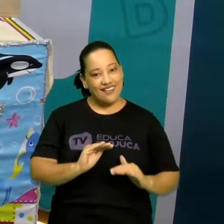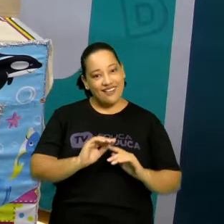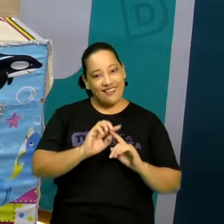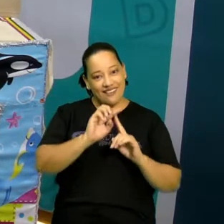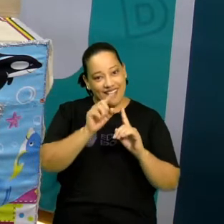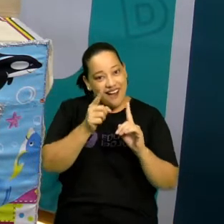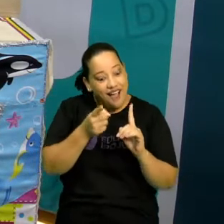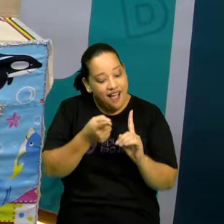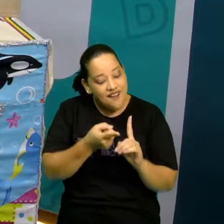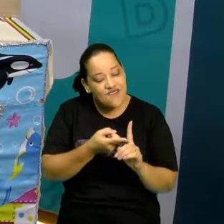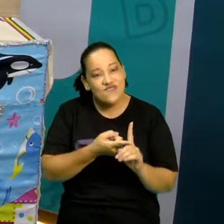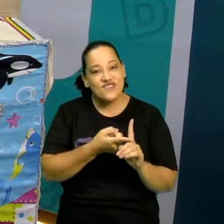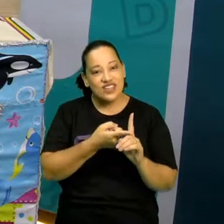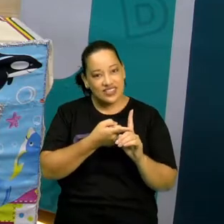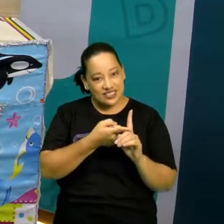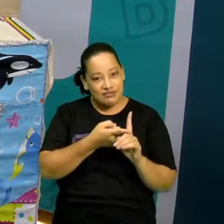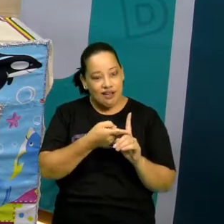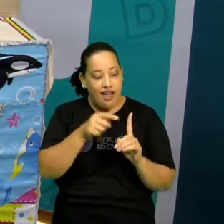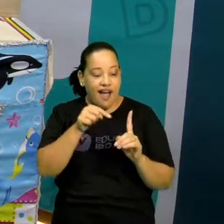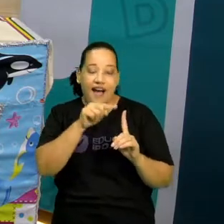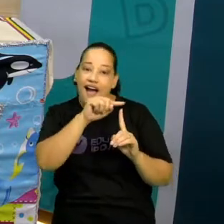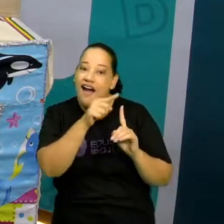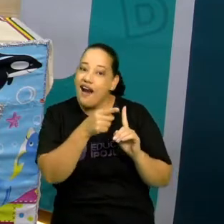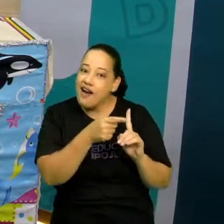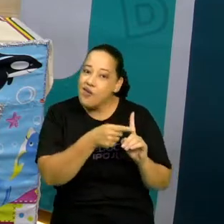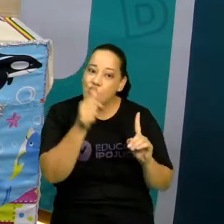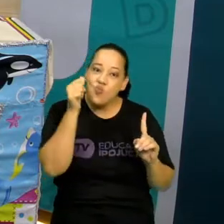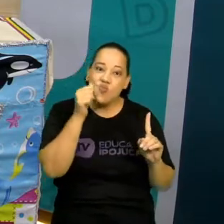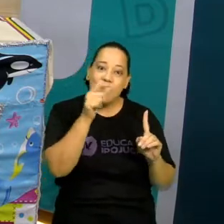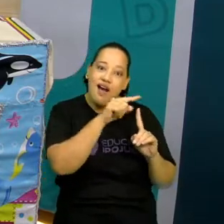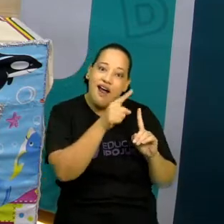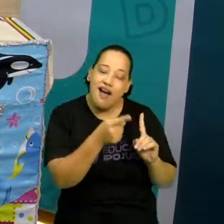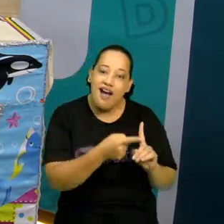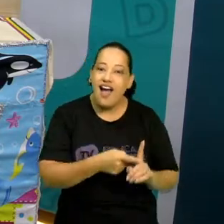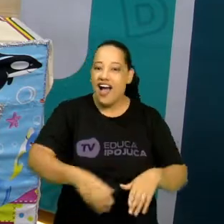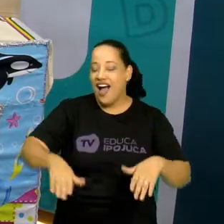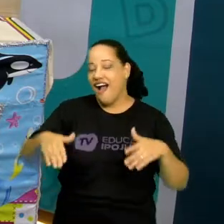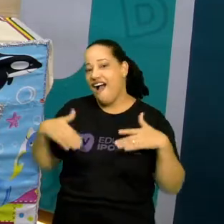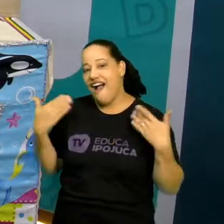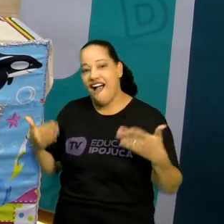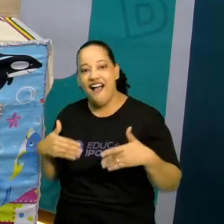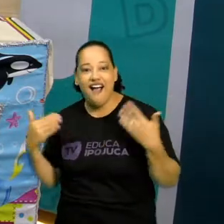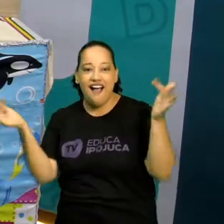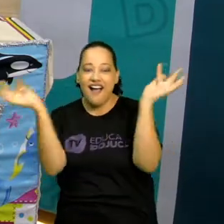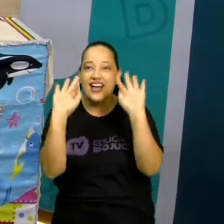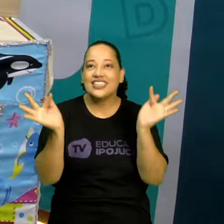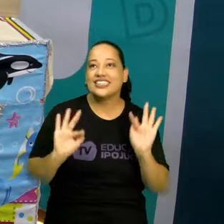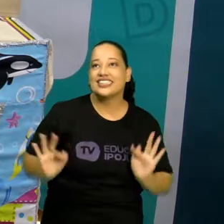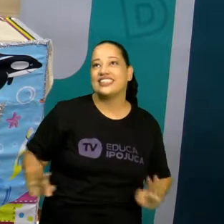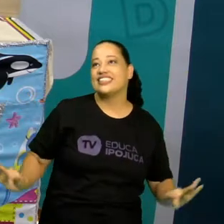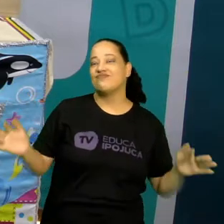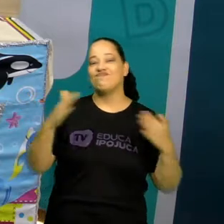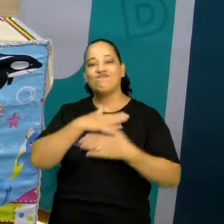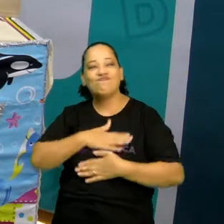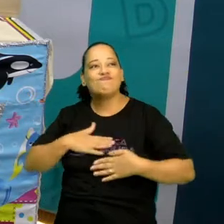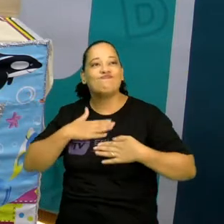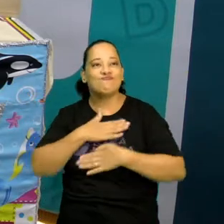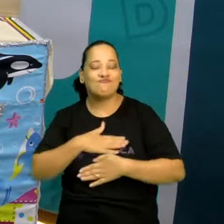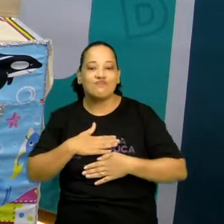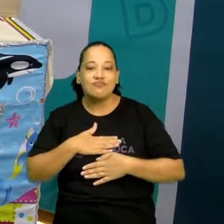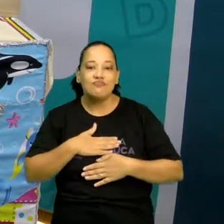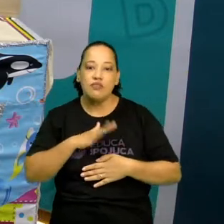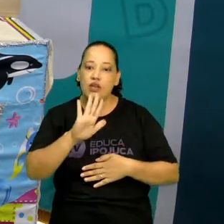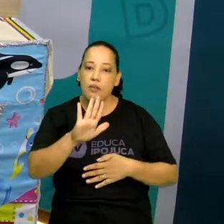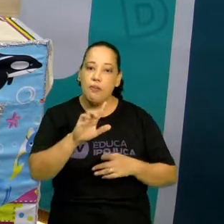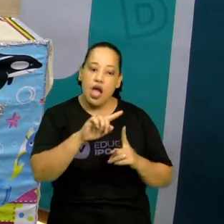leiturinha nada que foi uma ela ficou tão feliz crianças a mais durante